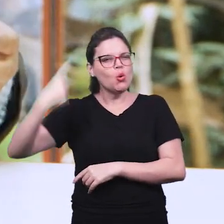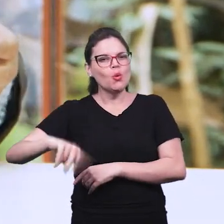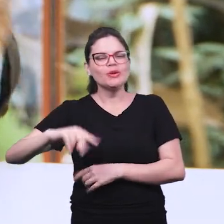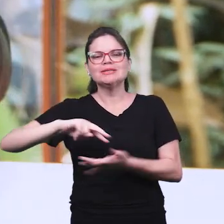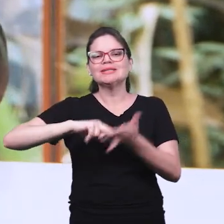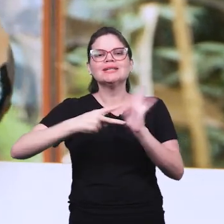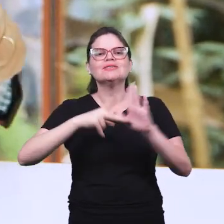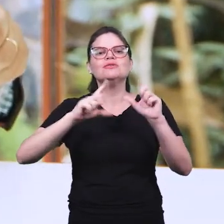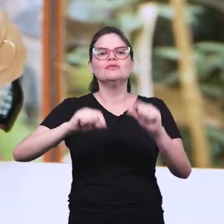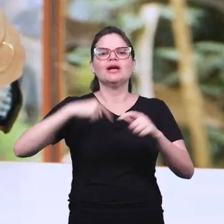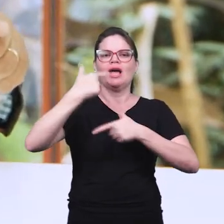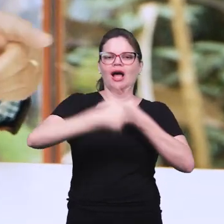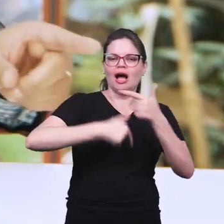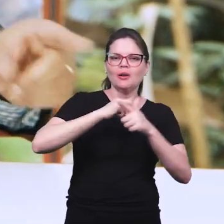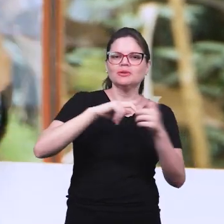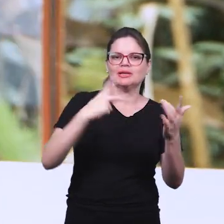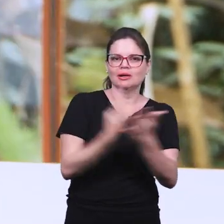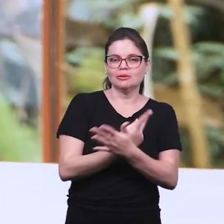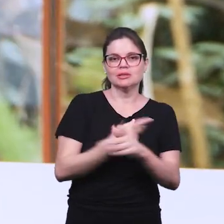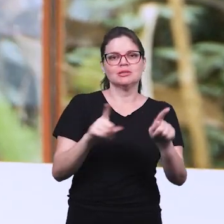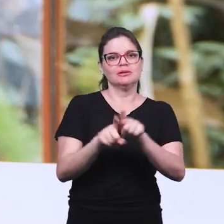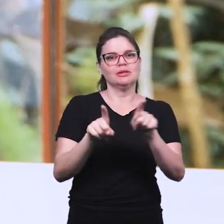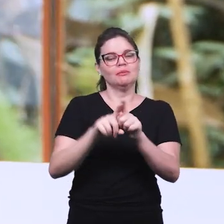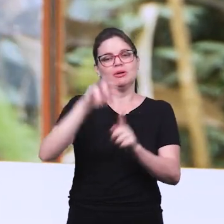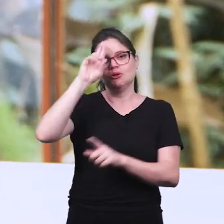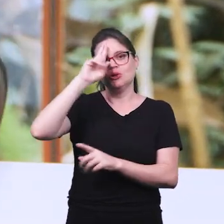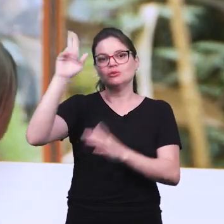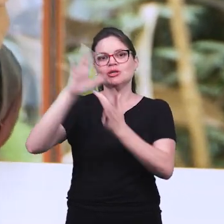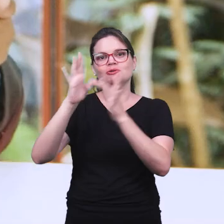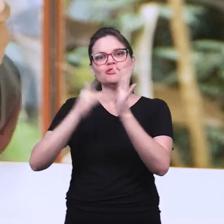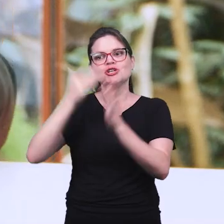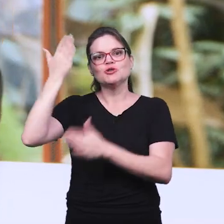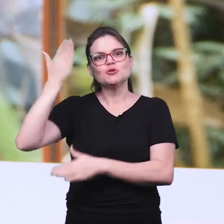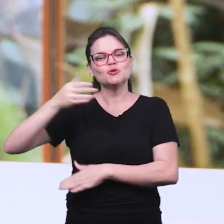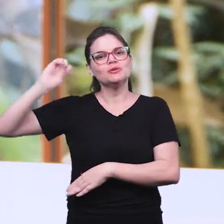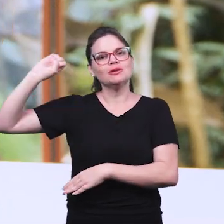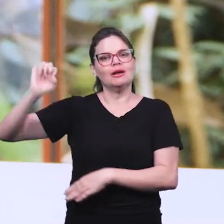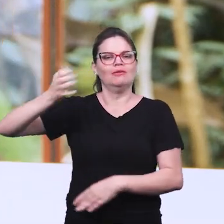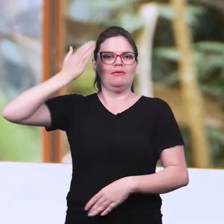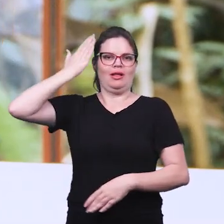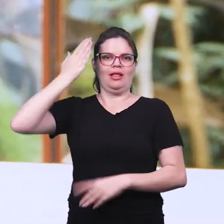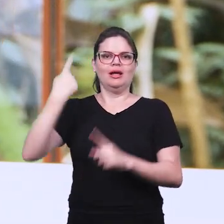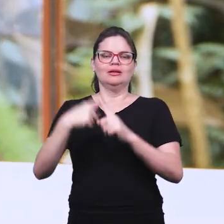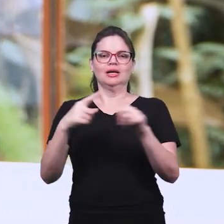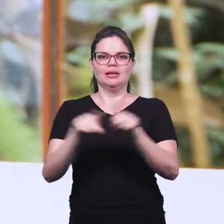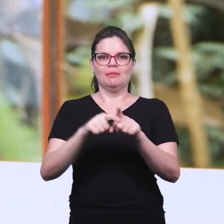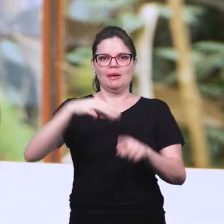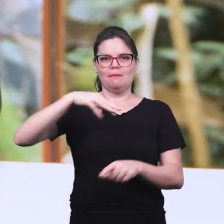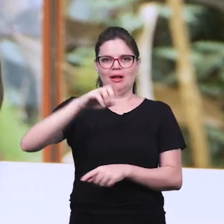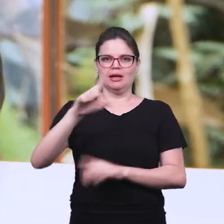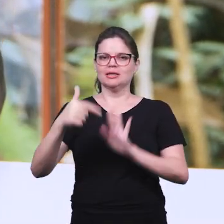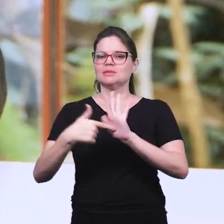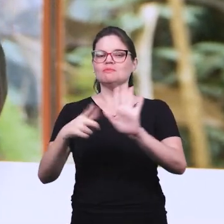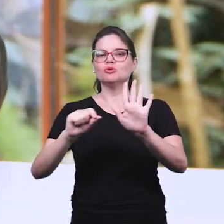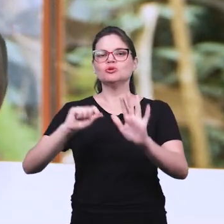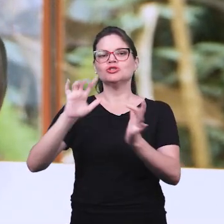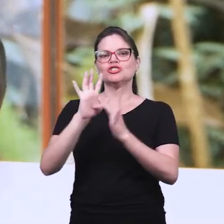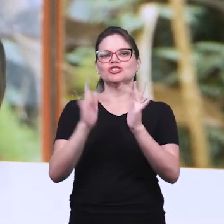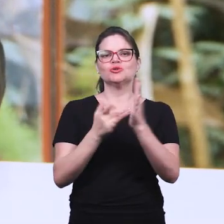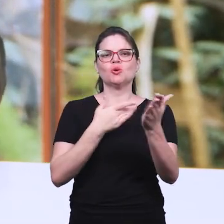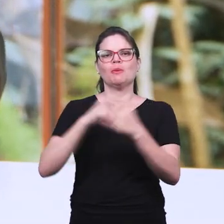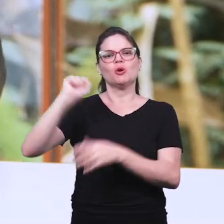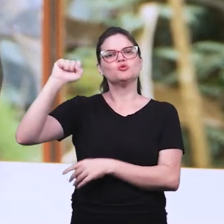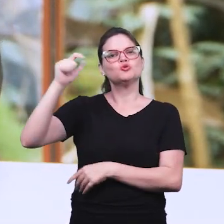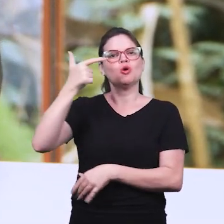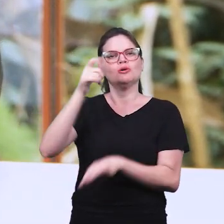Jesus, o sol da justiça, profetizado no profeta Malaquias, que é o último profeta do Antigo Testamento, que diz que para todos aqueles